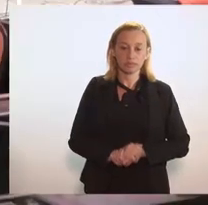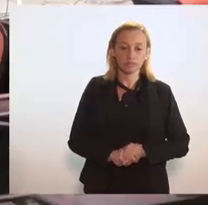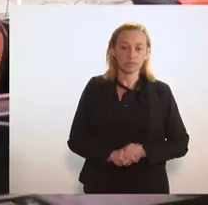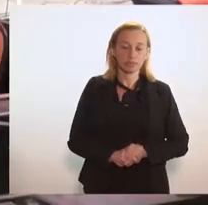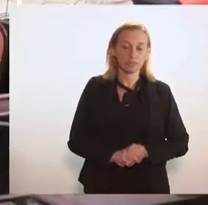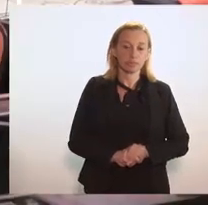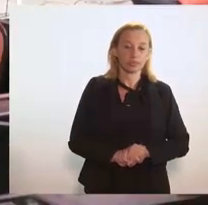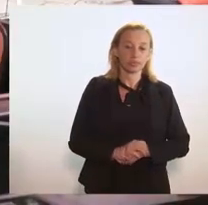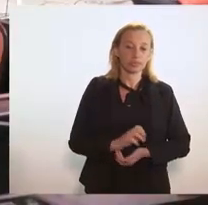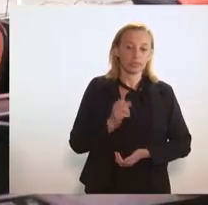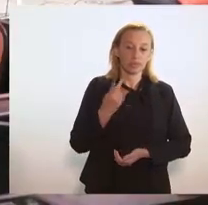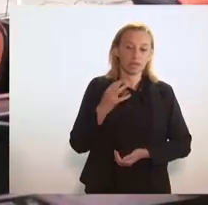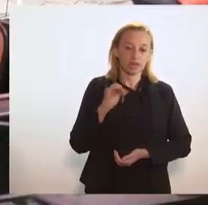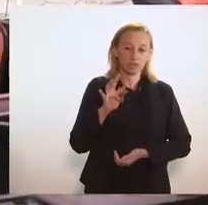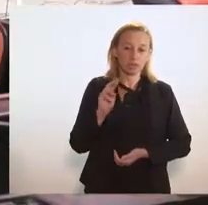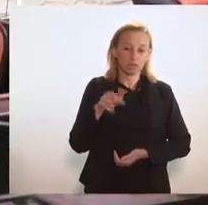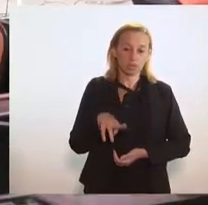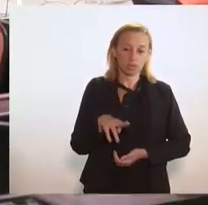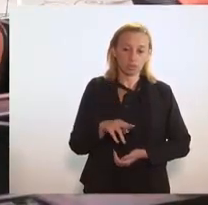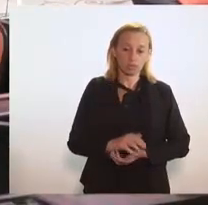o Wellington